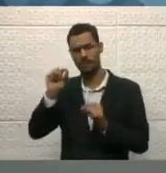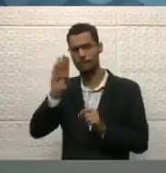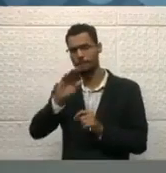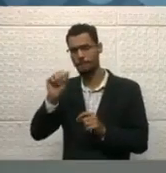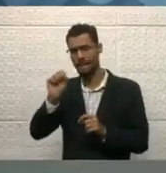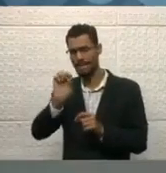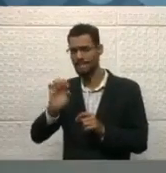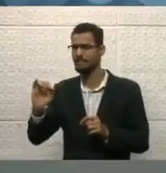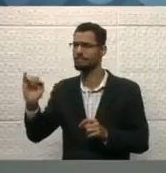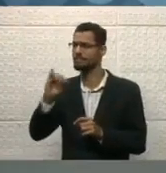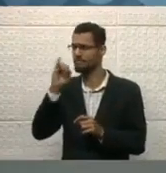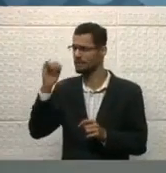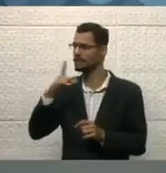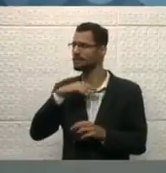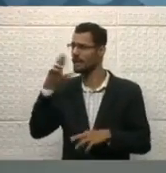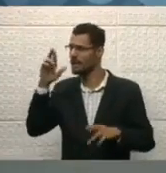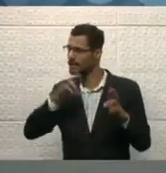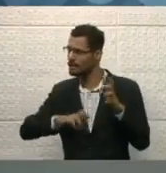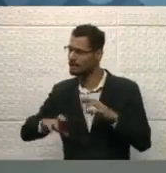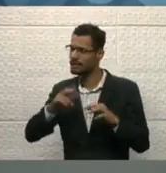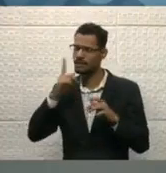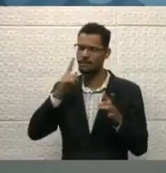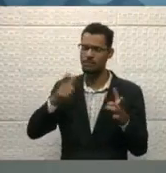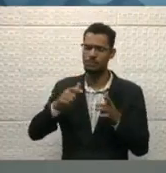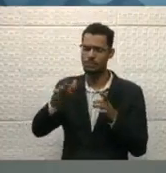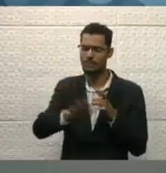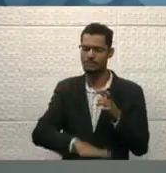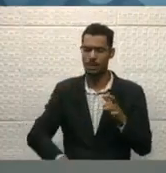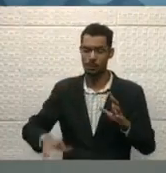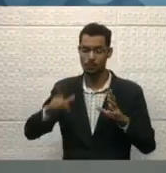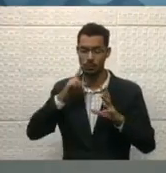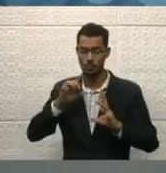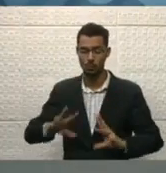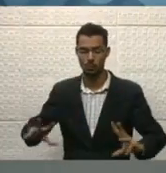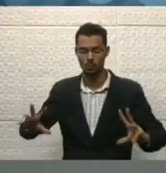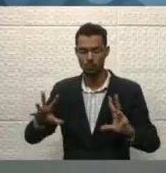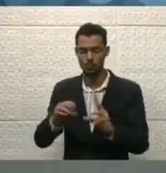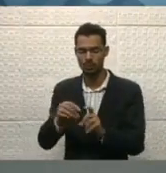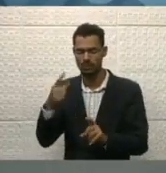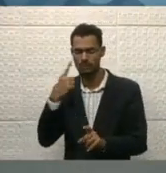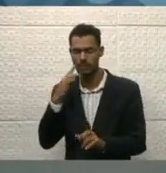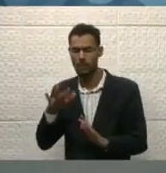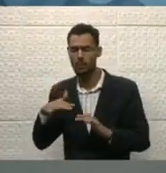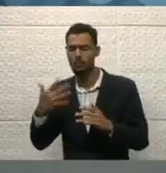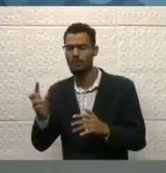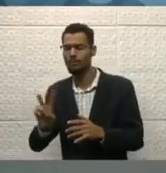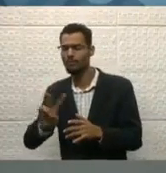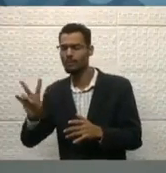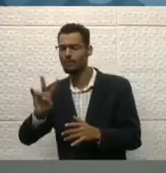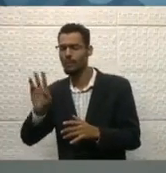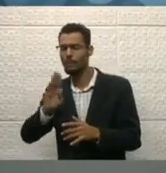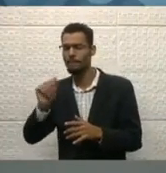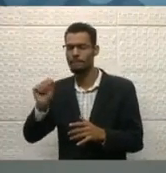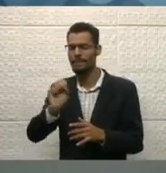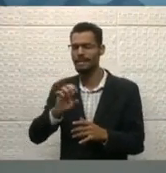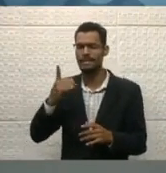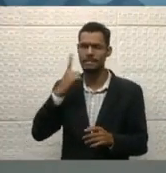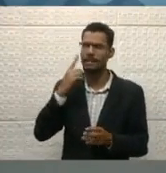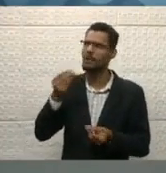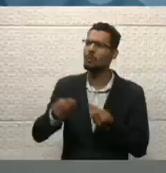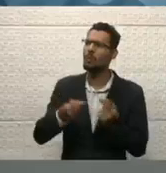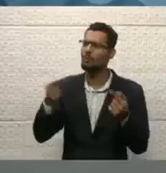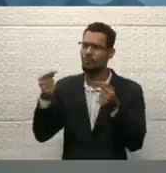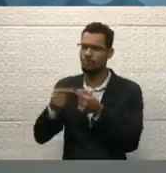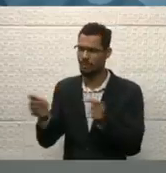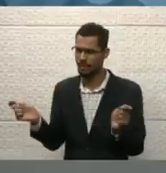bases. Então, ao invés de analisar o espaço como um todo, nós observamos quais são os vetores da base e como eu posso combiná-los